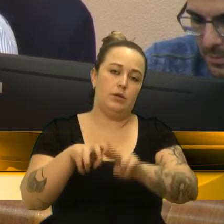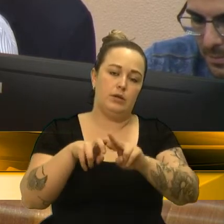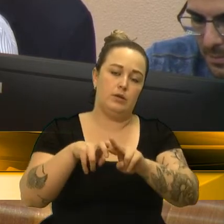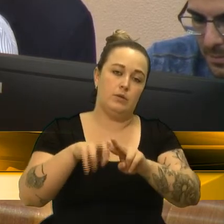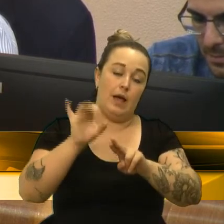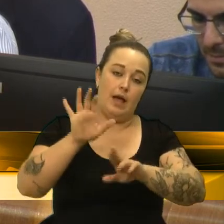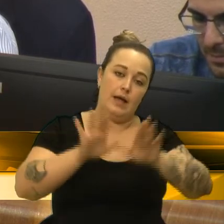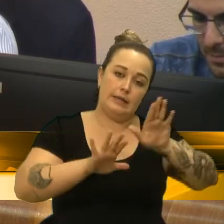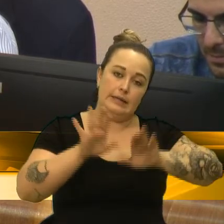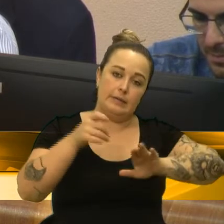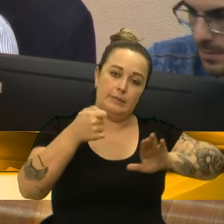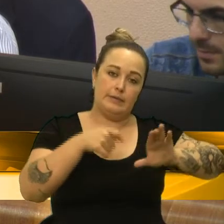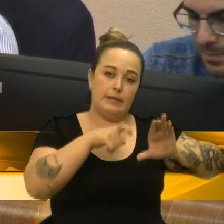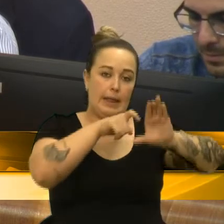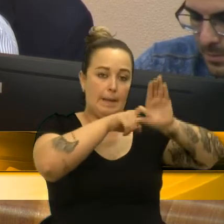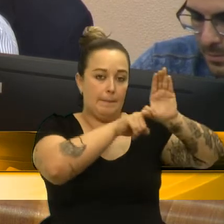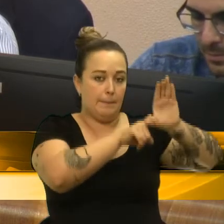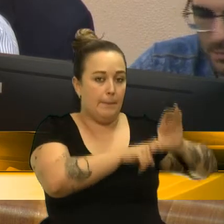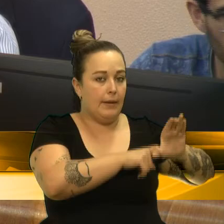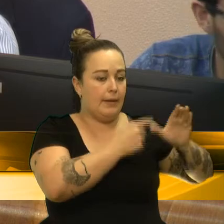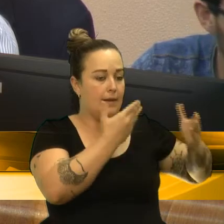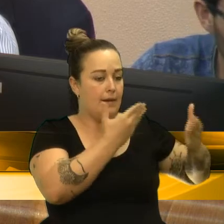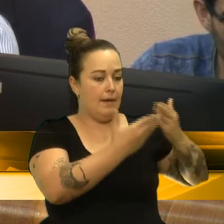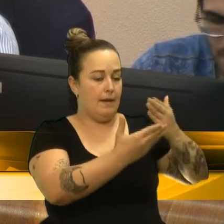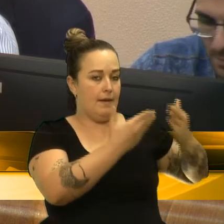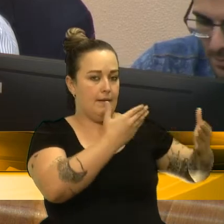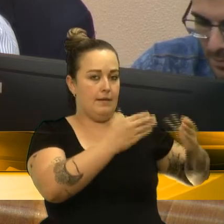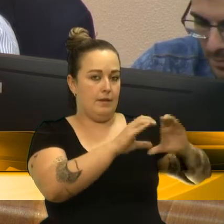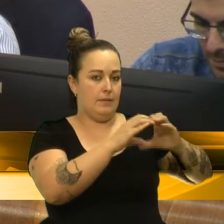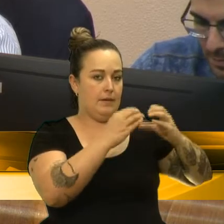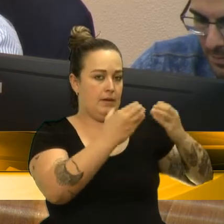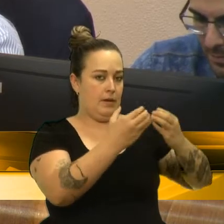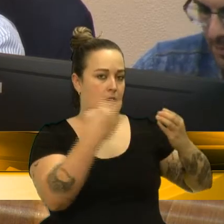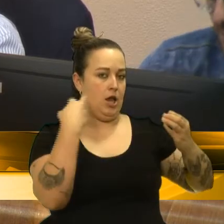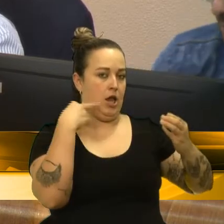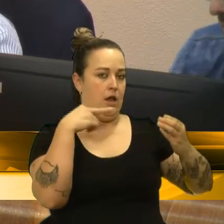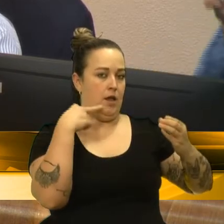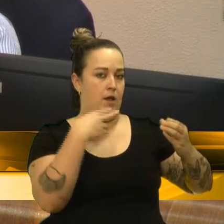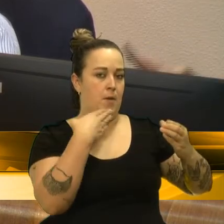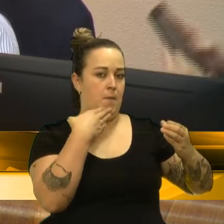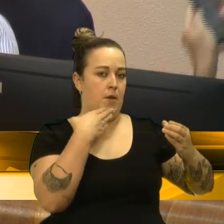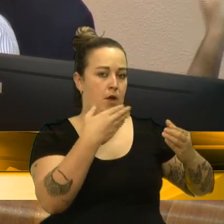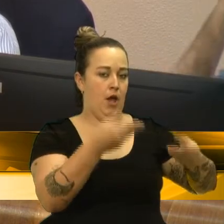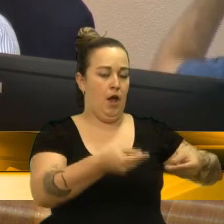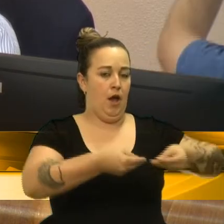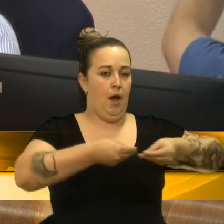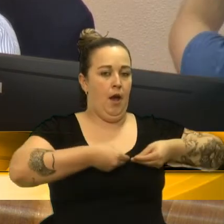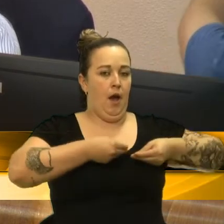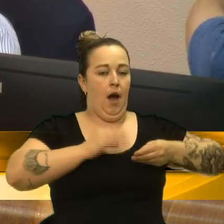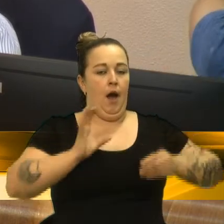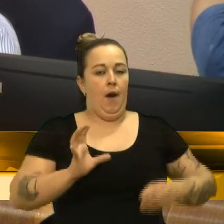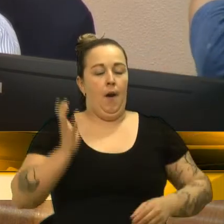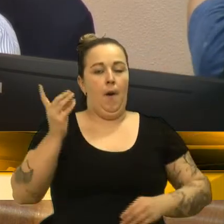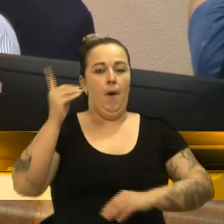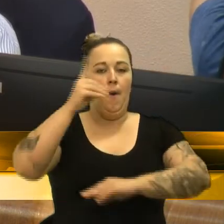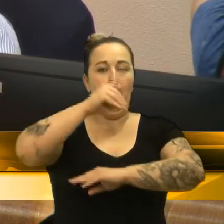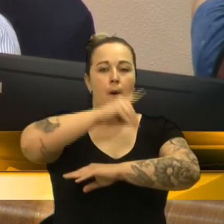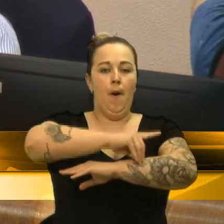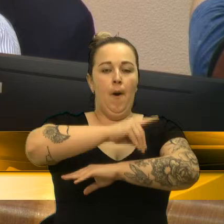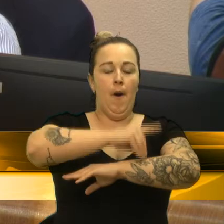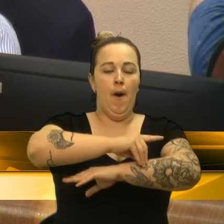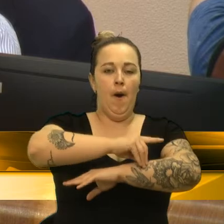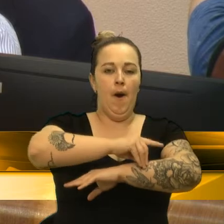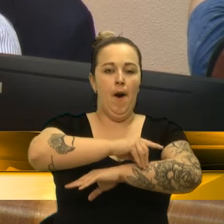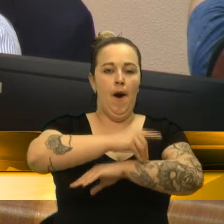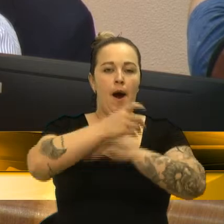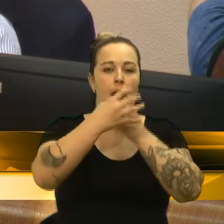da análise da folha 01 da denúncia recebida pela Câmara de Vereadores, o protocolo do referido expediente ocorreu às 16 horas e 18 minutos do dia 11